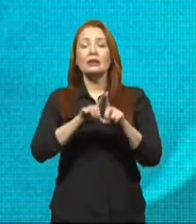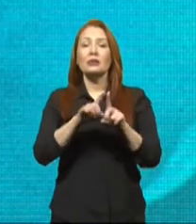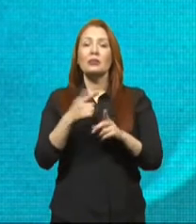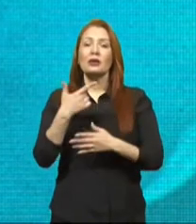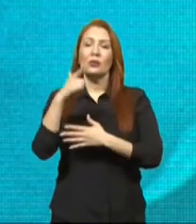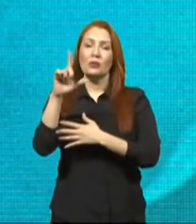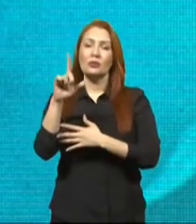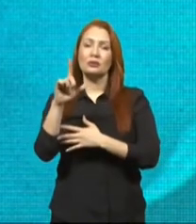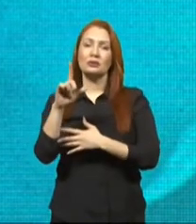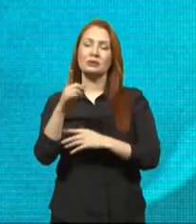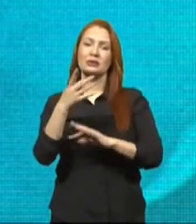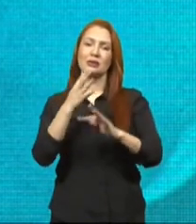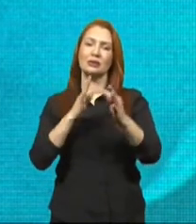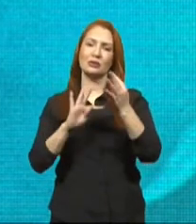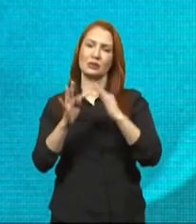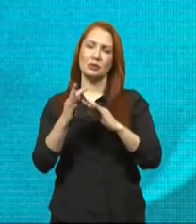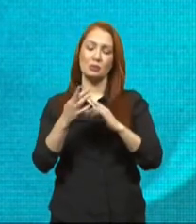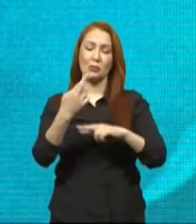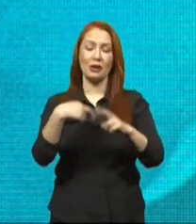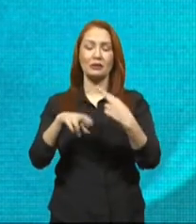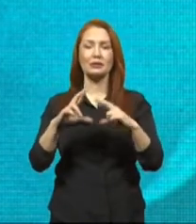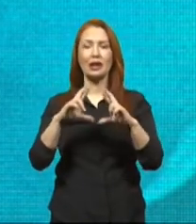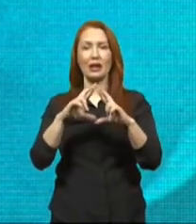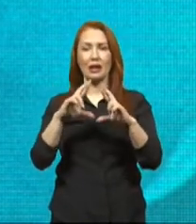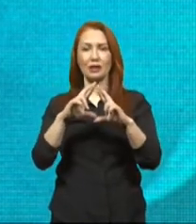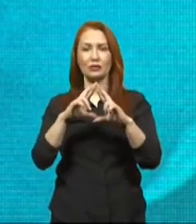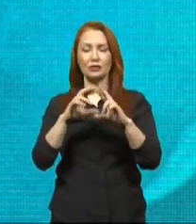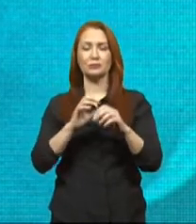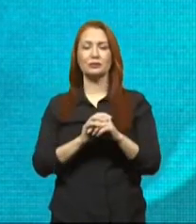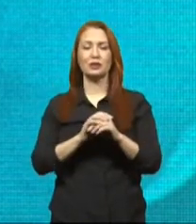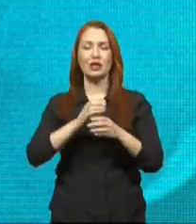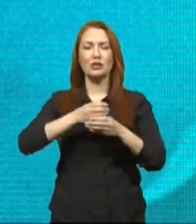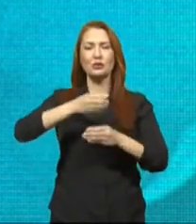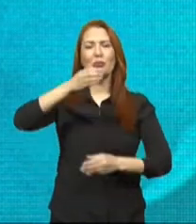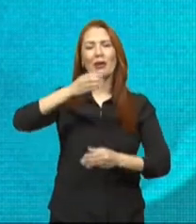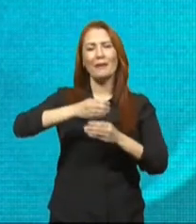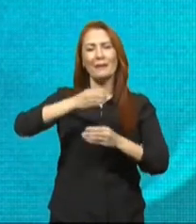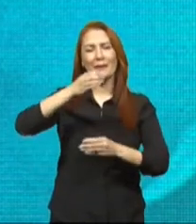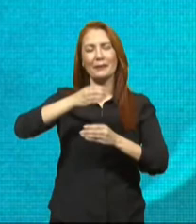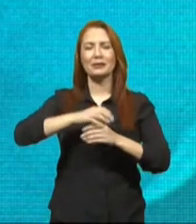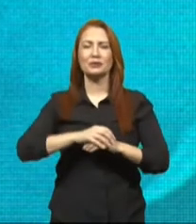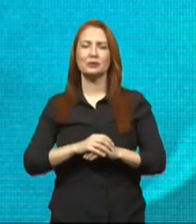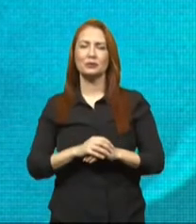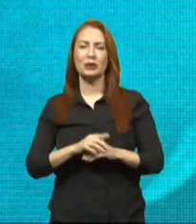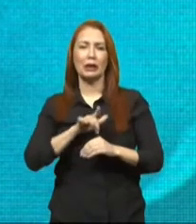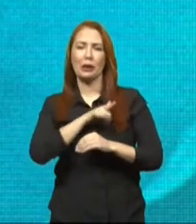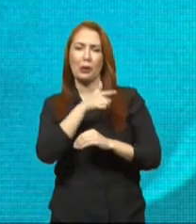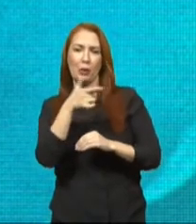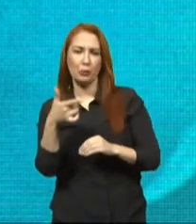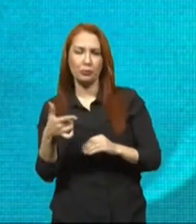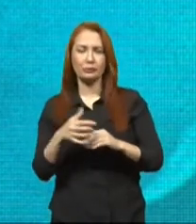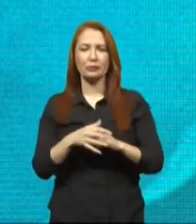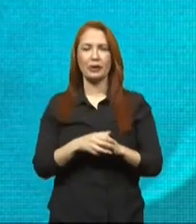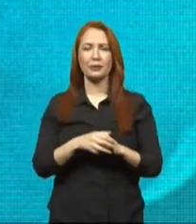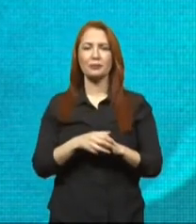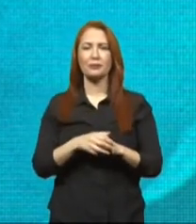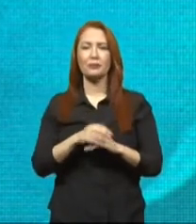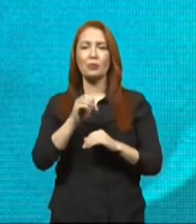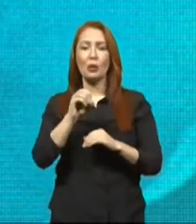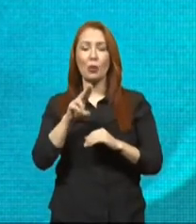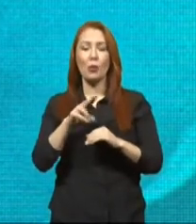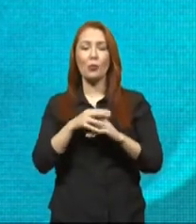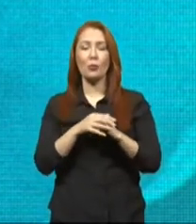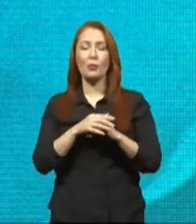para reciclagem de embalagens que, hoje em dia, talvez não tenha ainda reciclagem, ou que aqueles materiais que